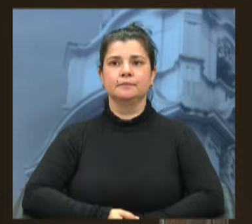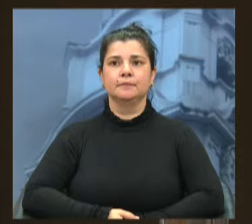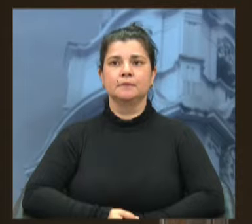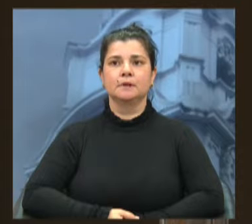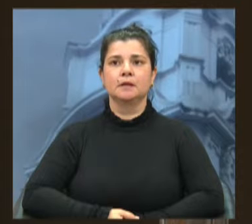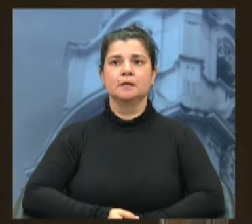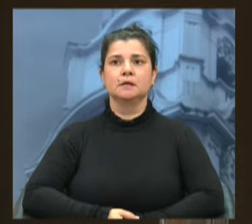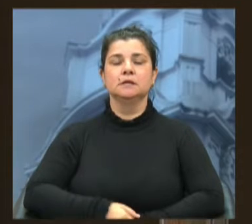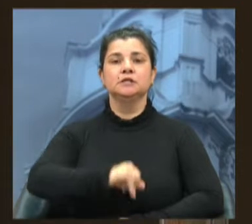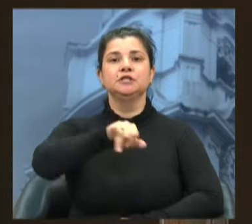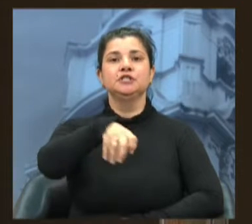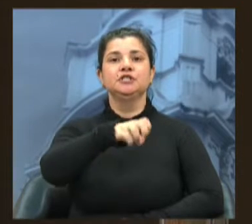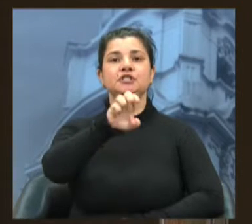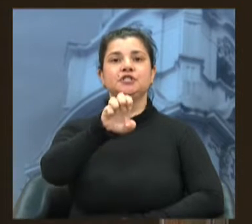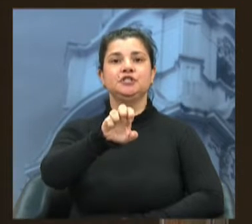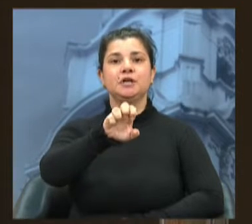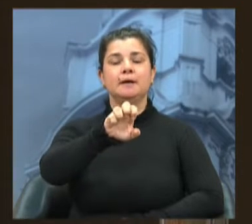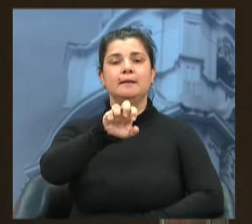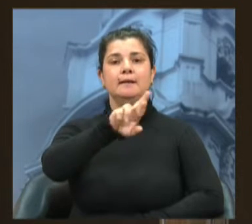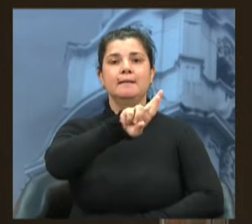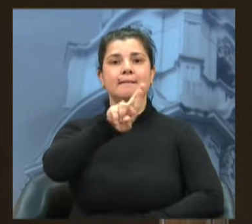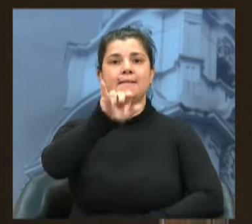Jerry Galinati Ren.